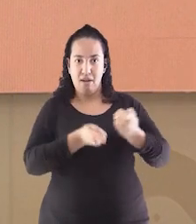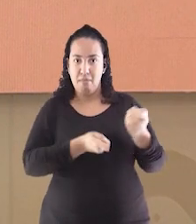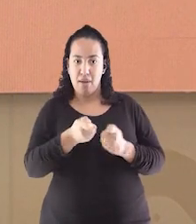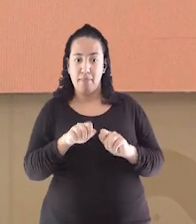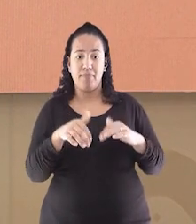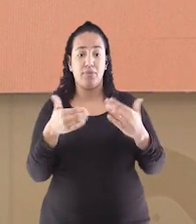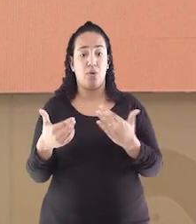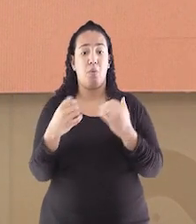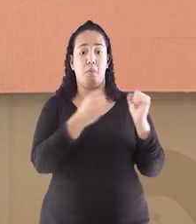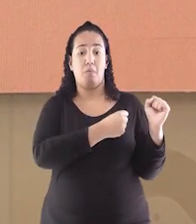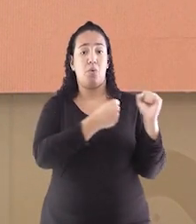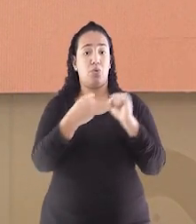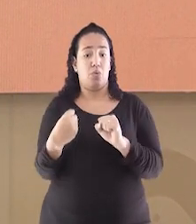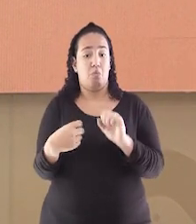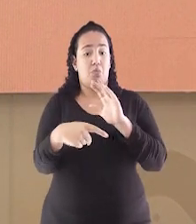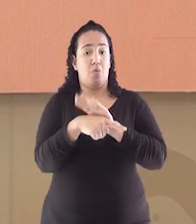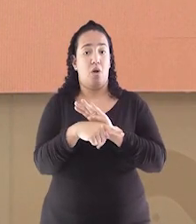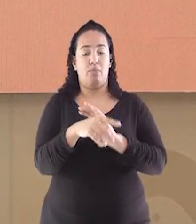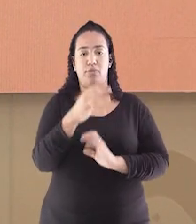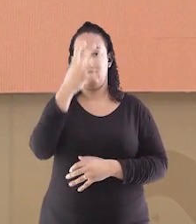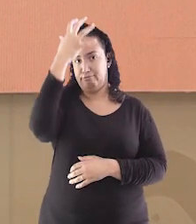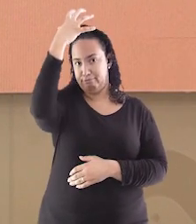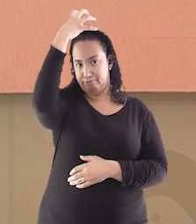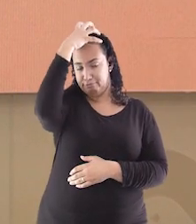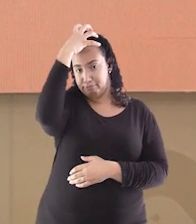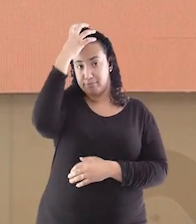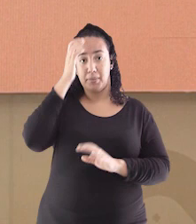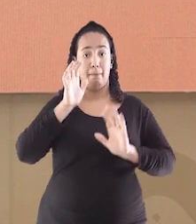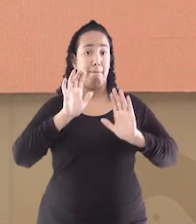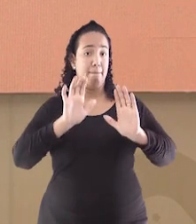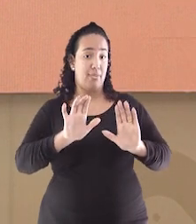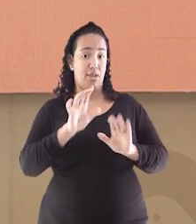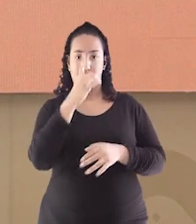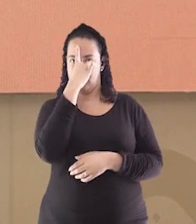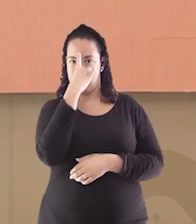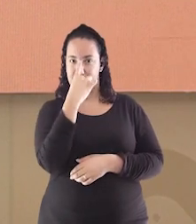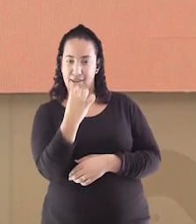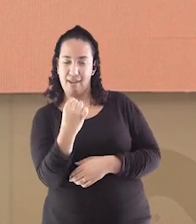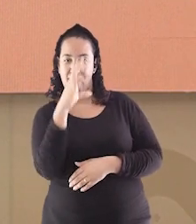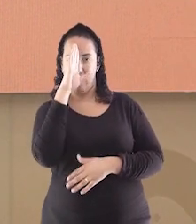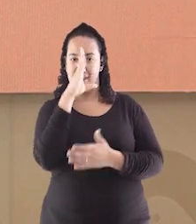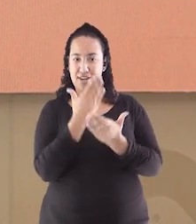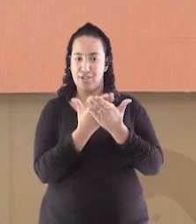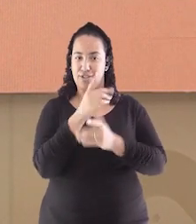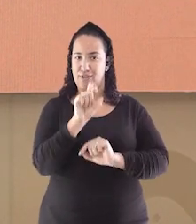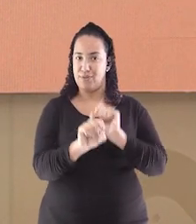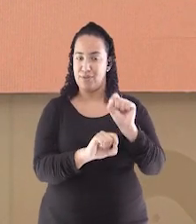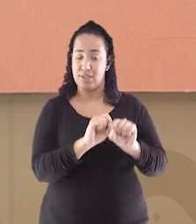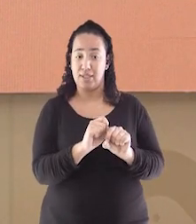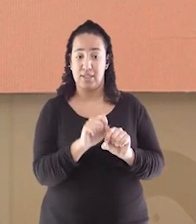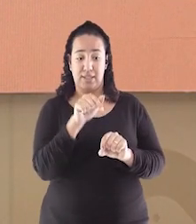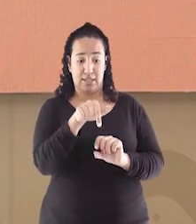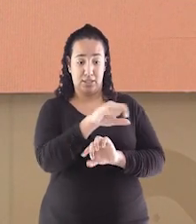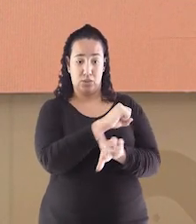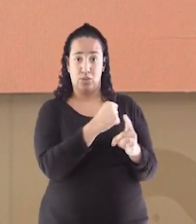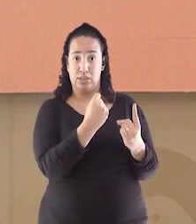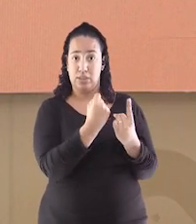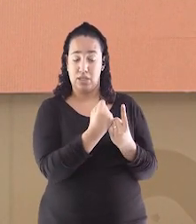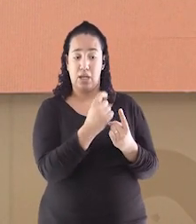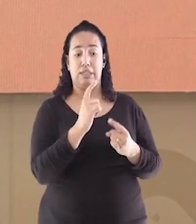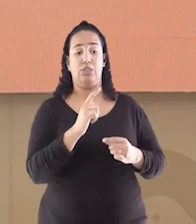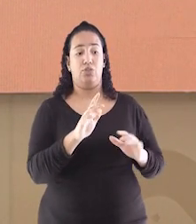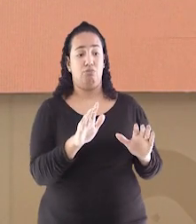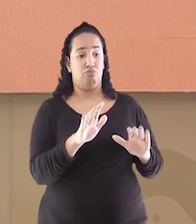estava centralizado na figura do monarca. Porém, Montesquieu acreditava que para o bom funcionamento da sociedade